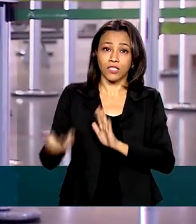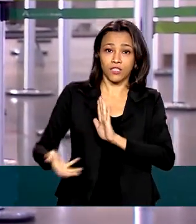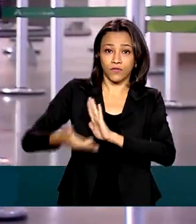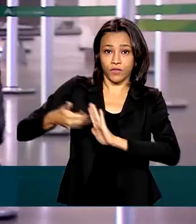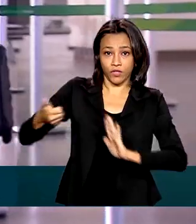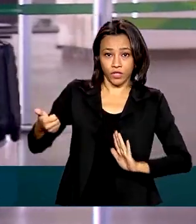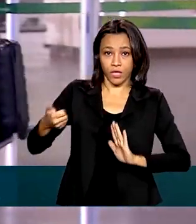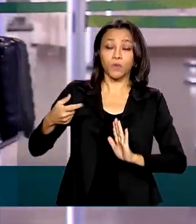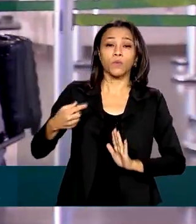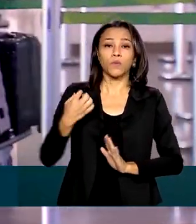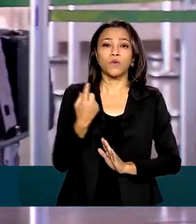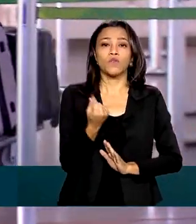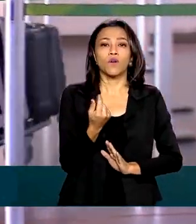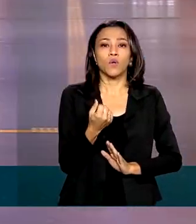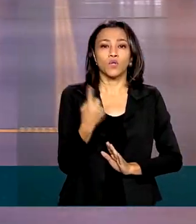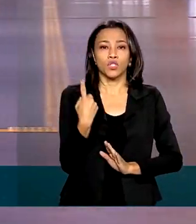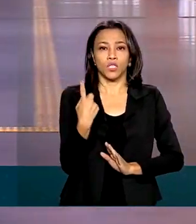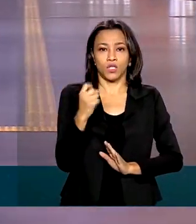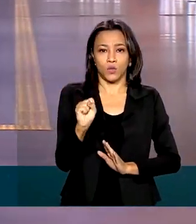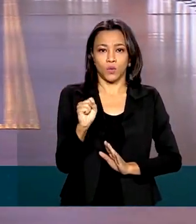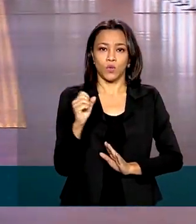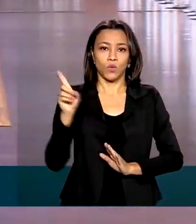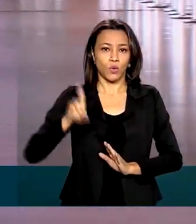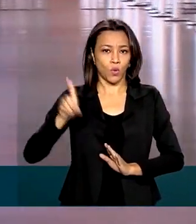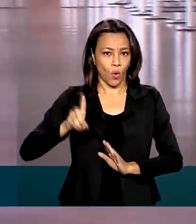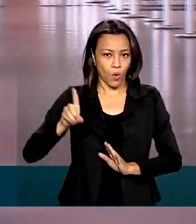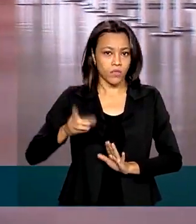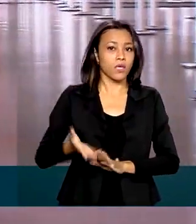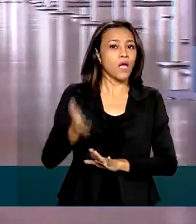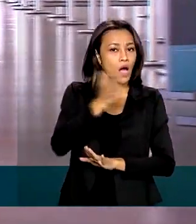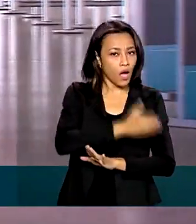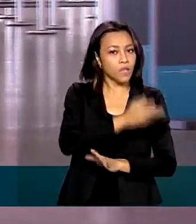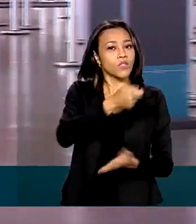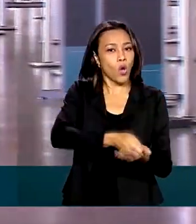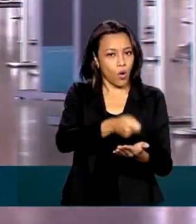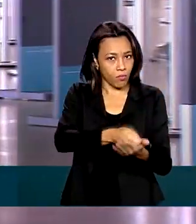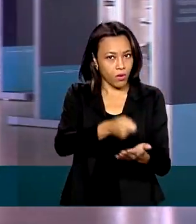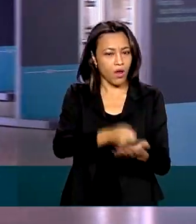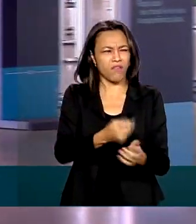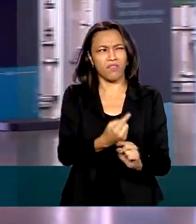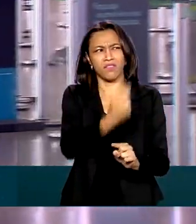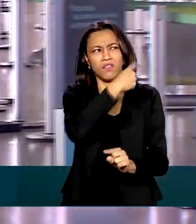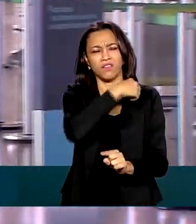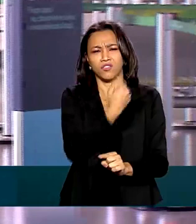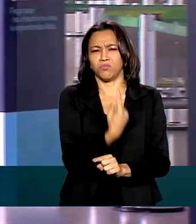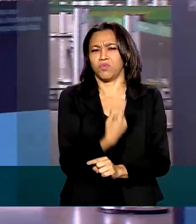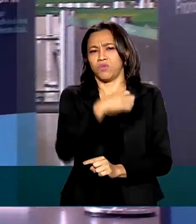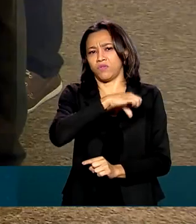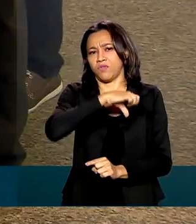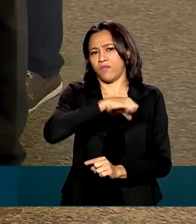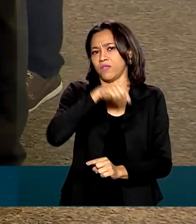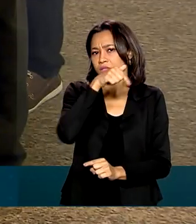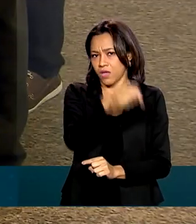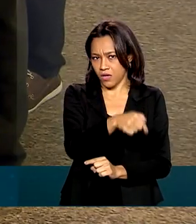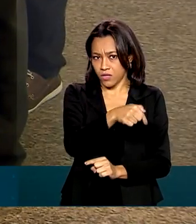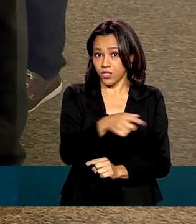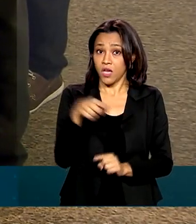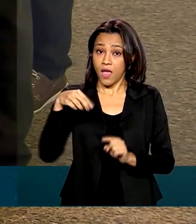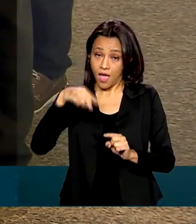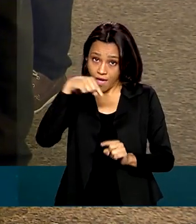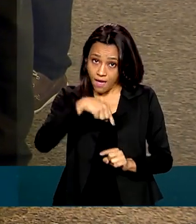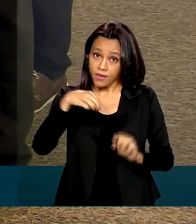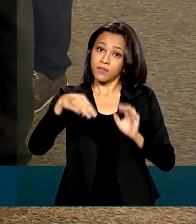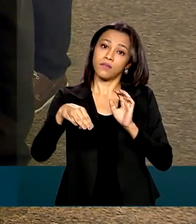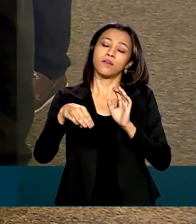no valor de 18 dólares que era cobrada dos consumidores desde 1997 a